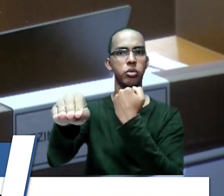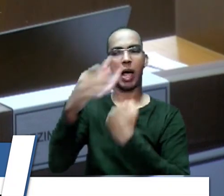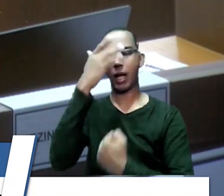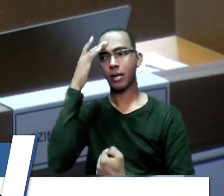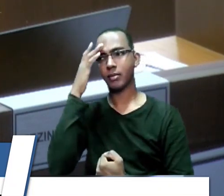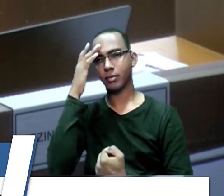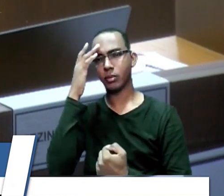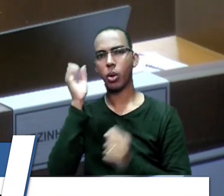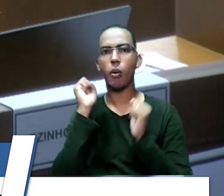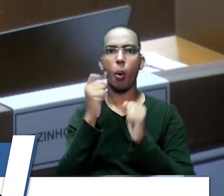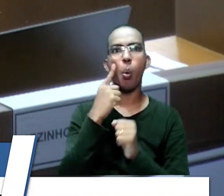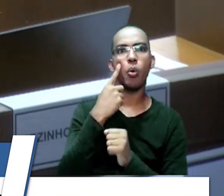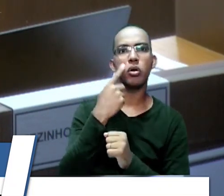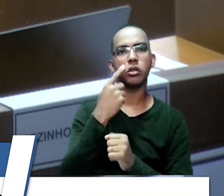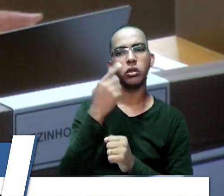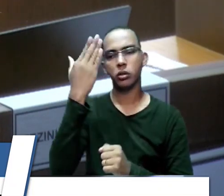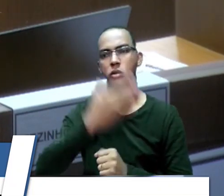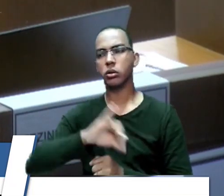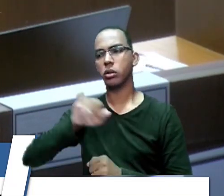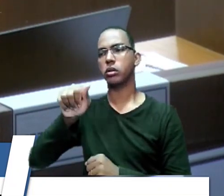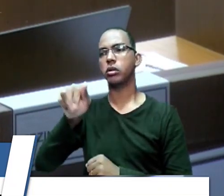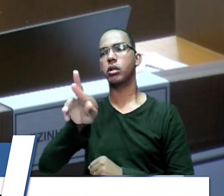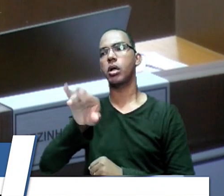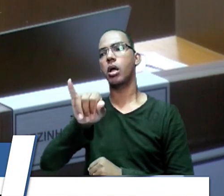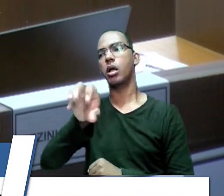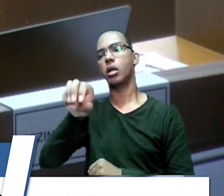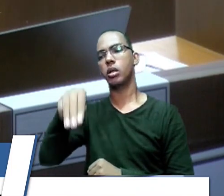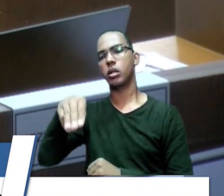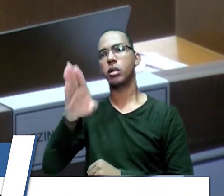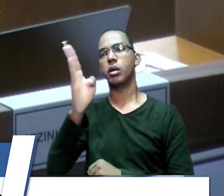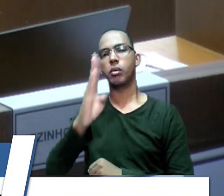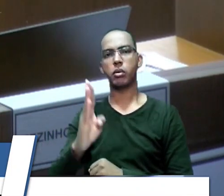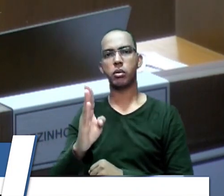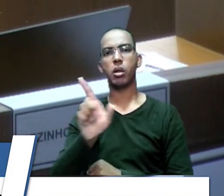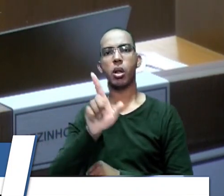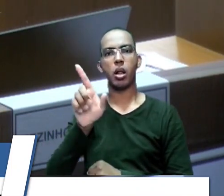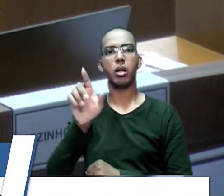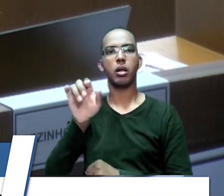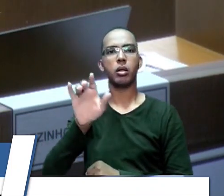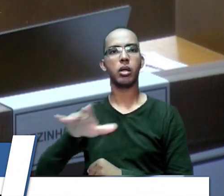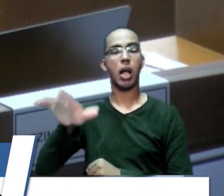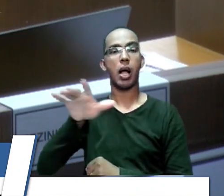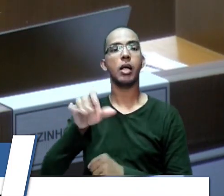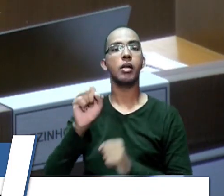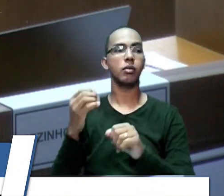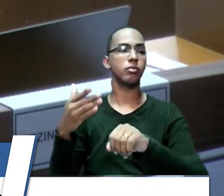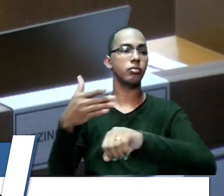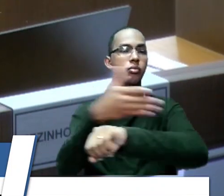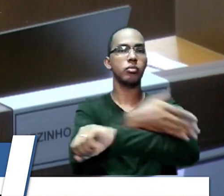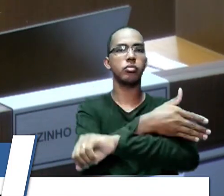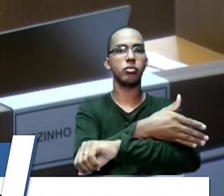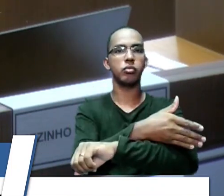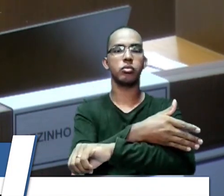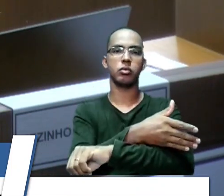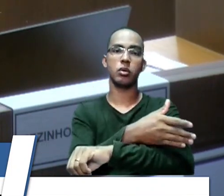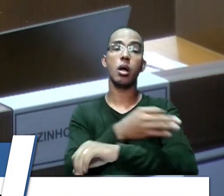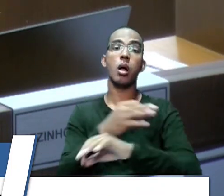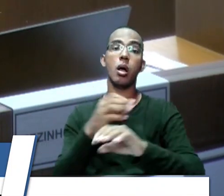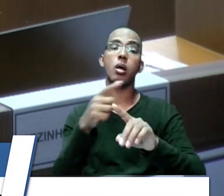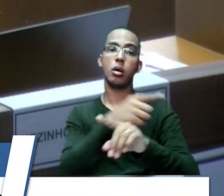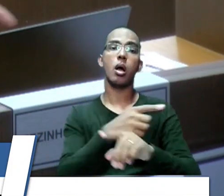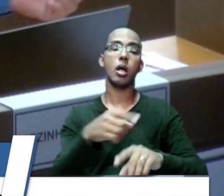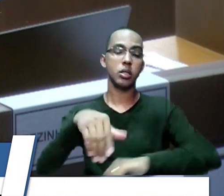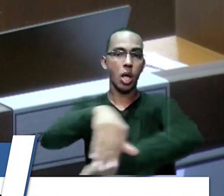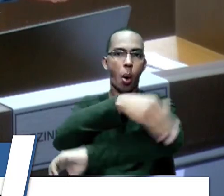vai, que sai de Jardim Brasil, Jardim Centenário, Jardim do Líbano, eles vão sair direto na Ismael Alonso e Alonso. E essa rua, ela